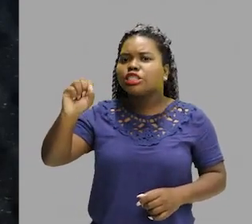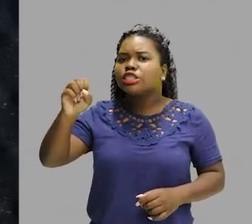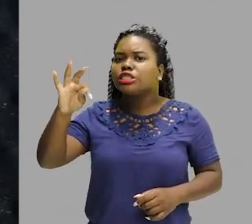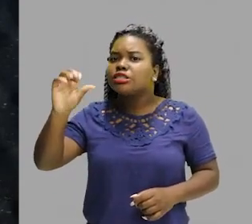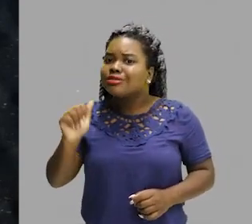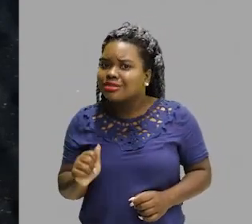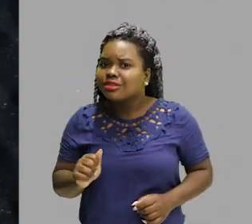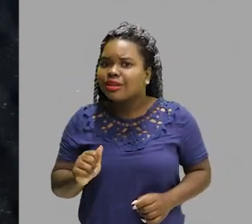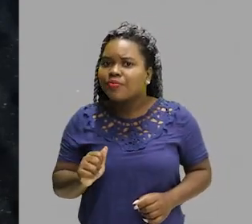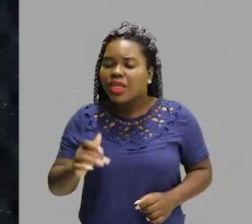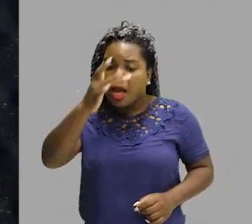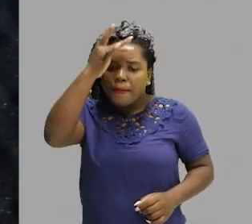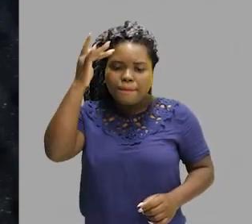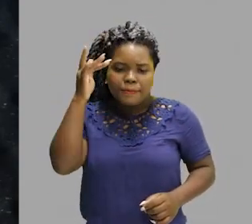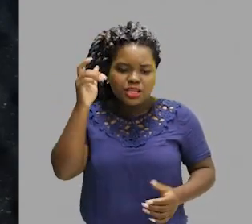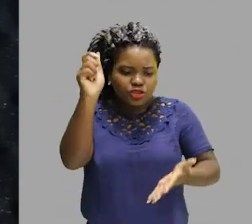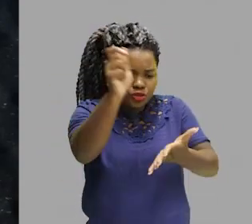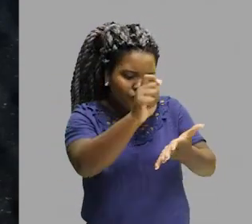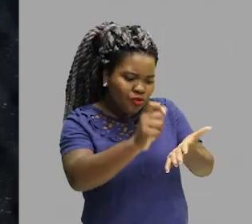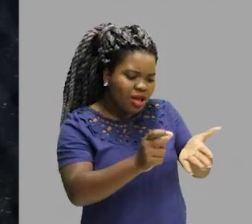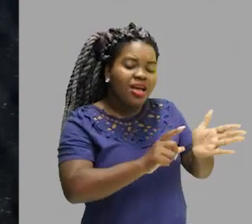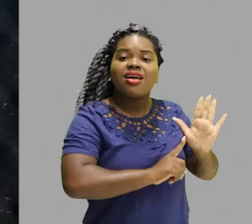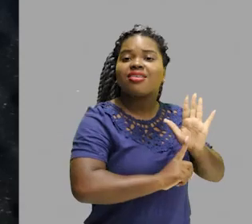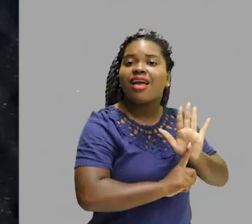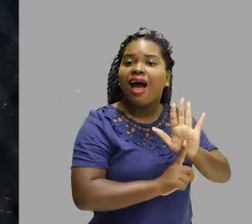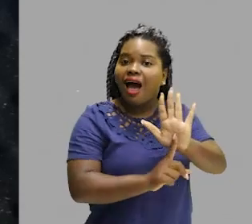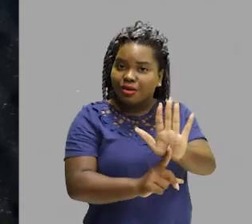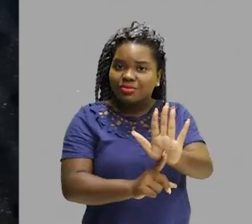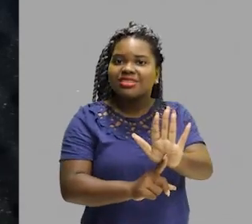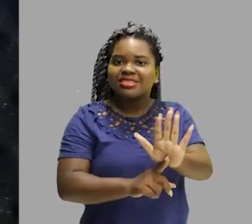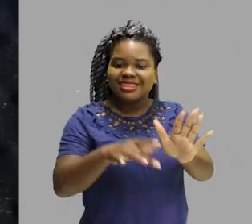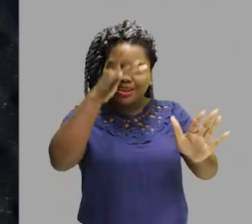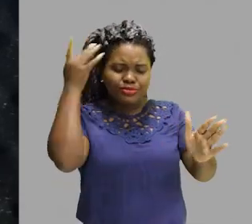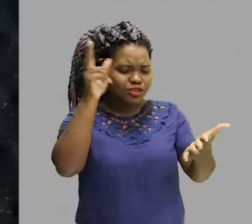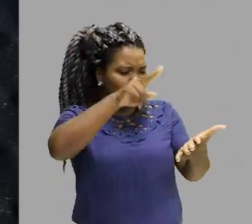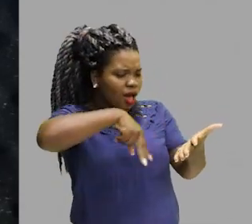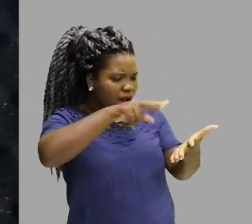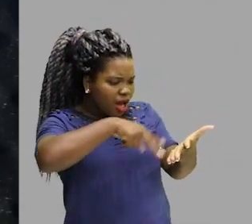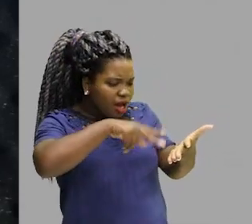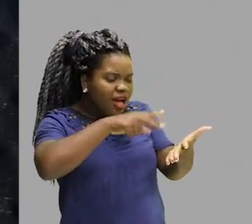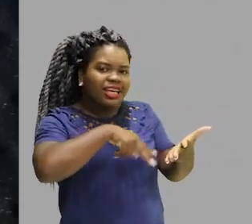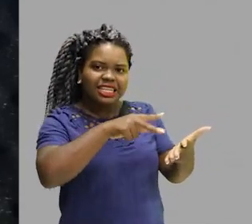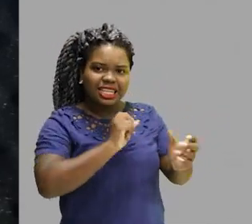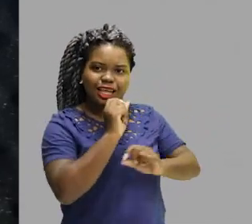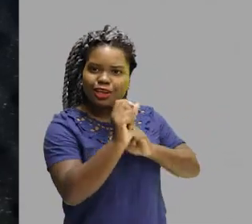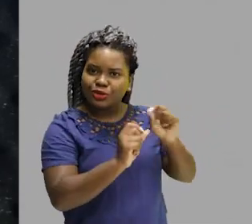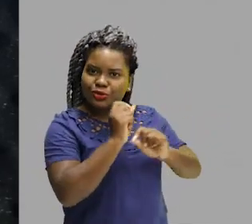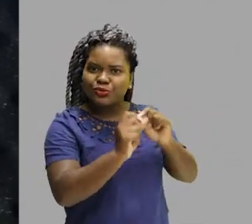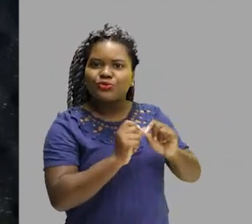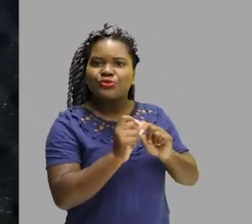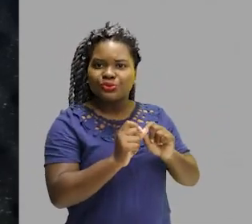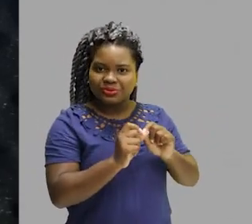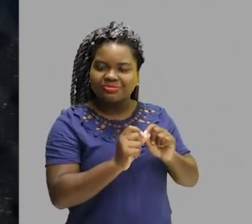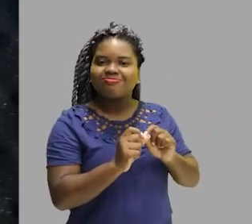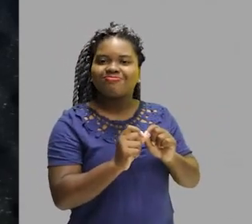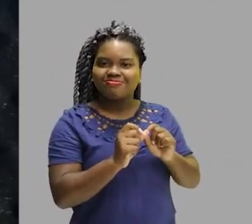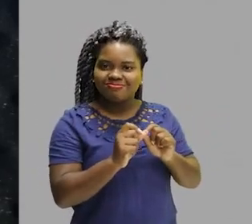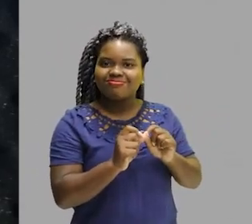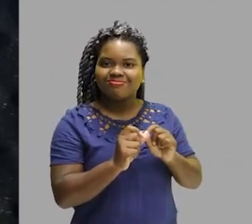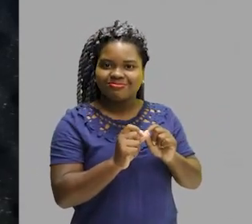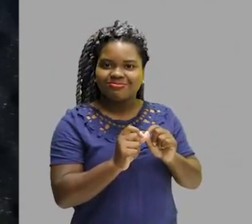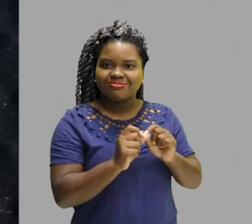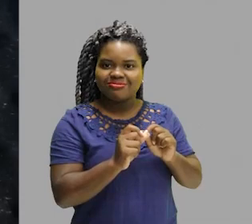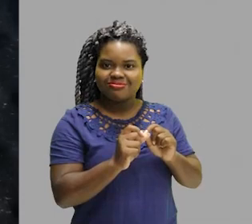nós, ao leitor, seja de textos escritos, seja de escultura, de pintura, a